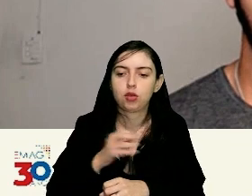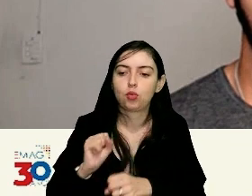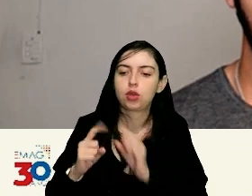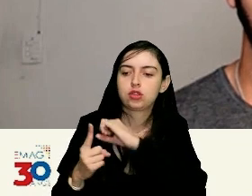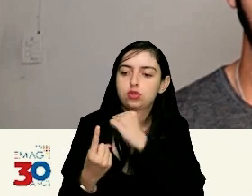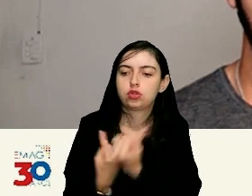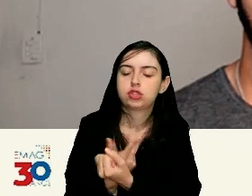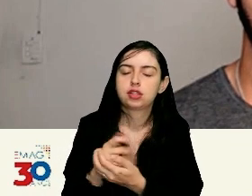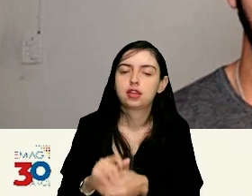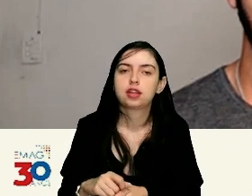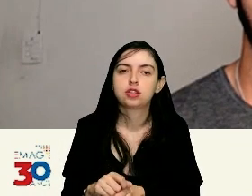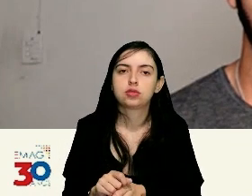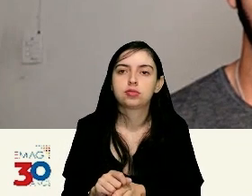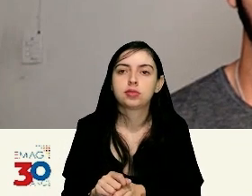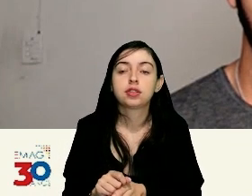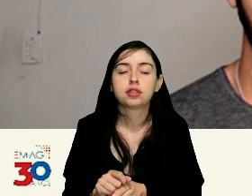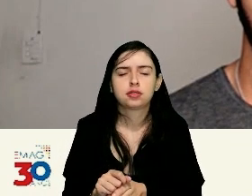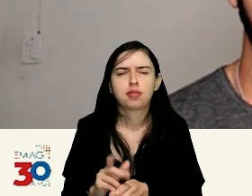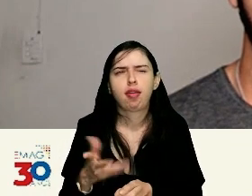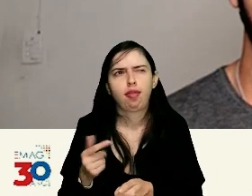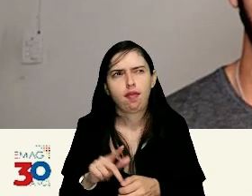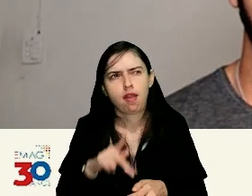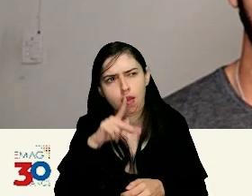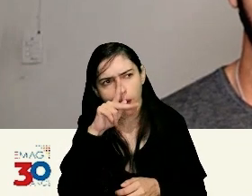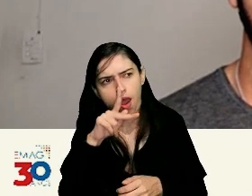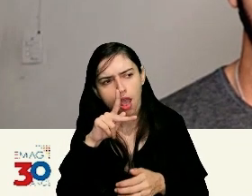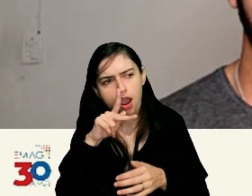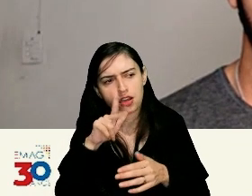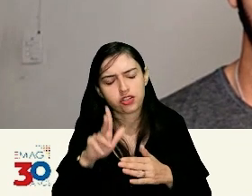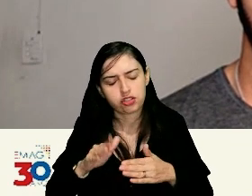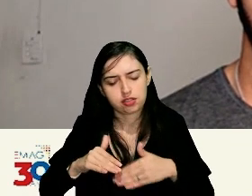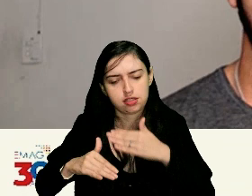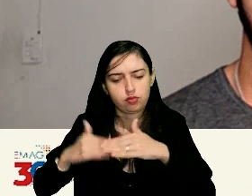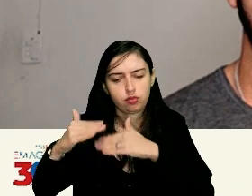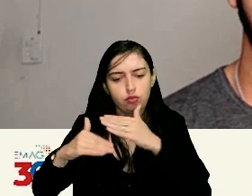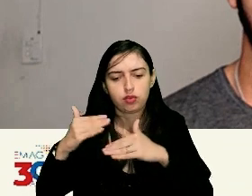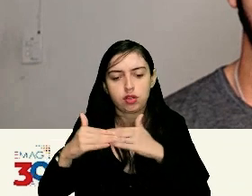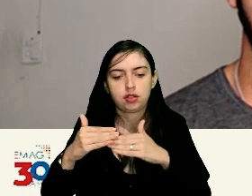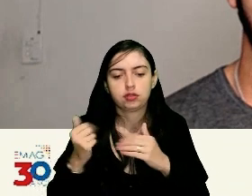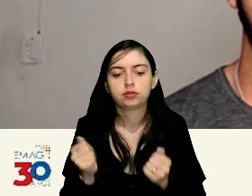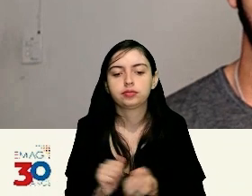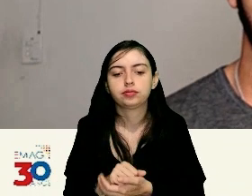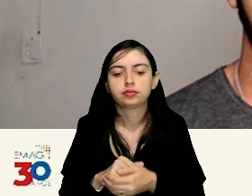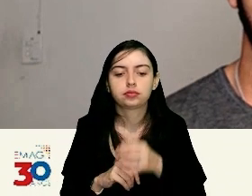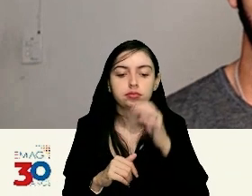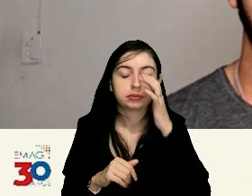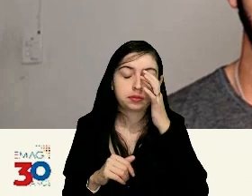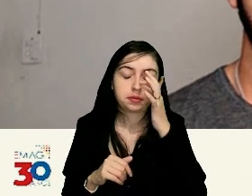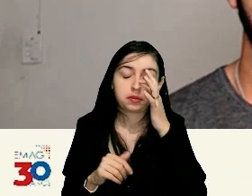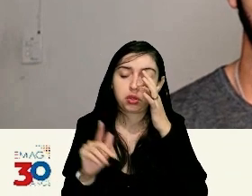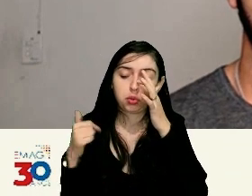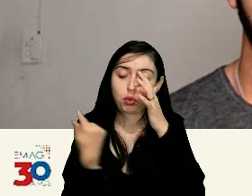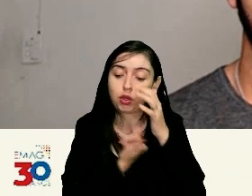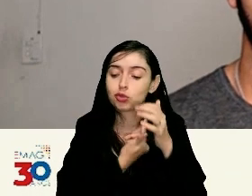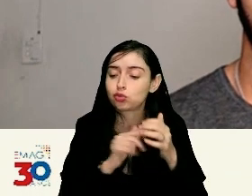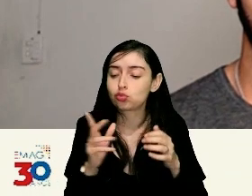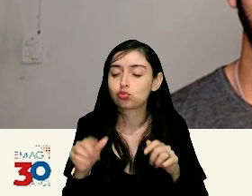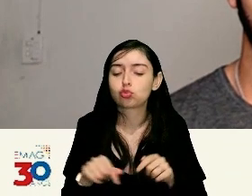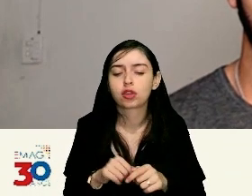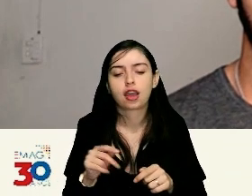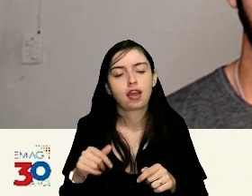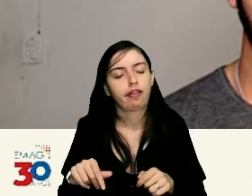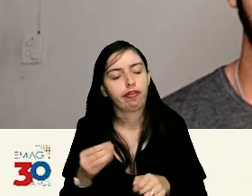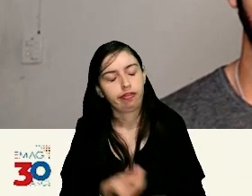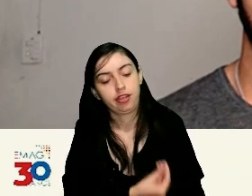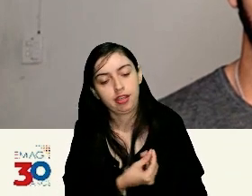a pílula para evoluir. Lógico que nós também, todos, né? A vida é uma caminhada. A outra coisa que me chamou bastante